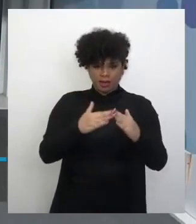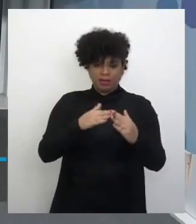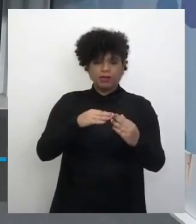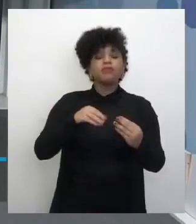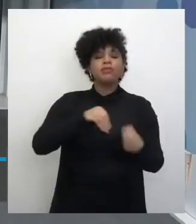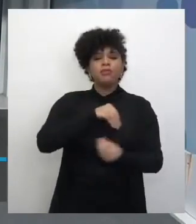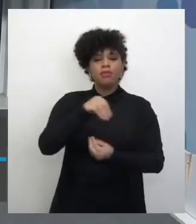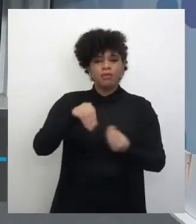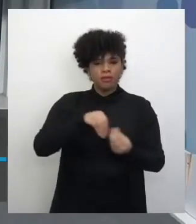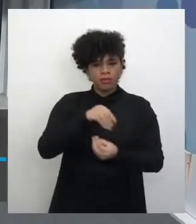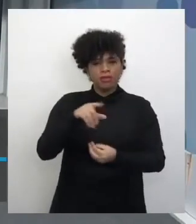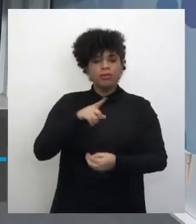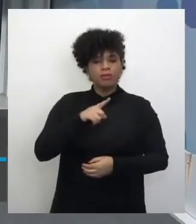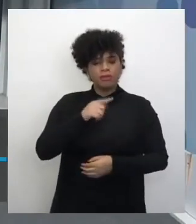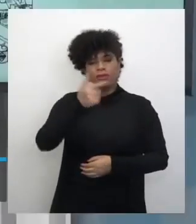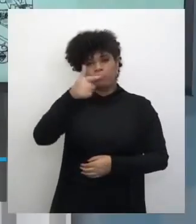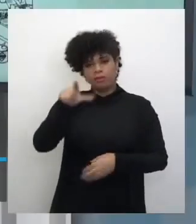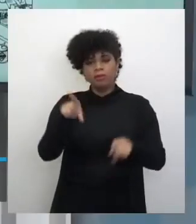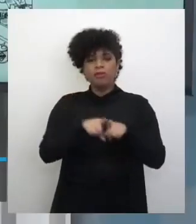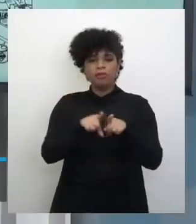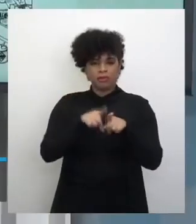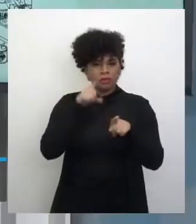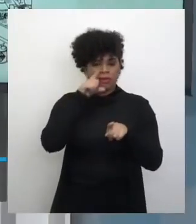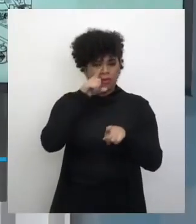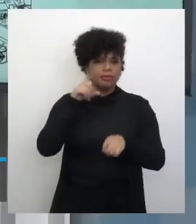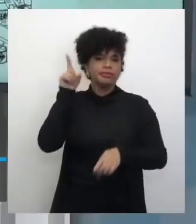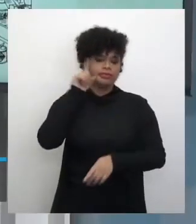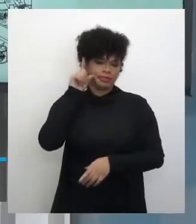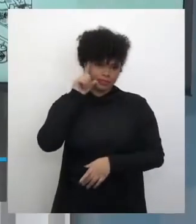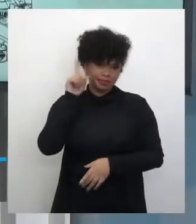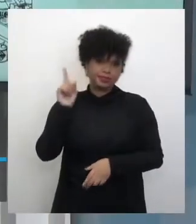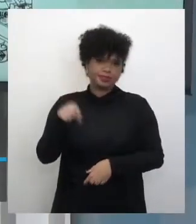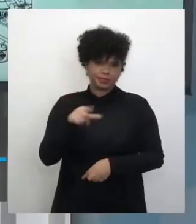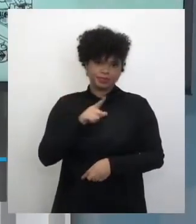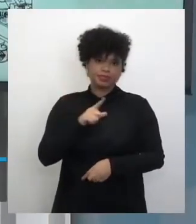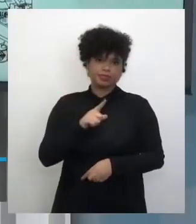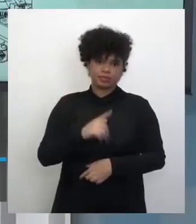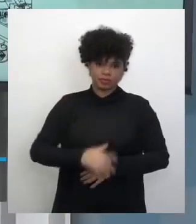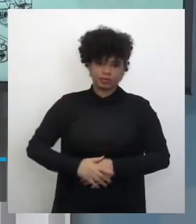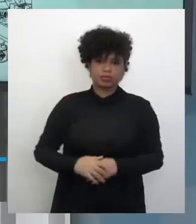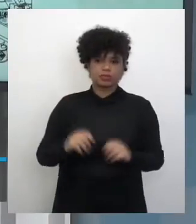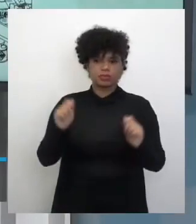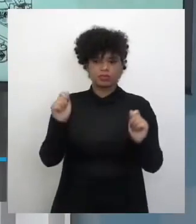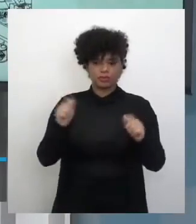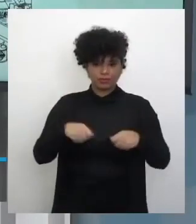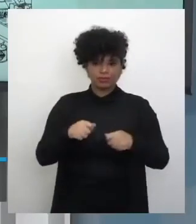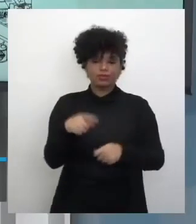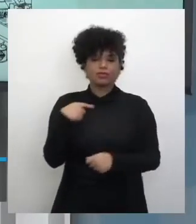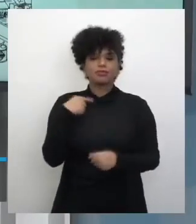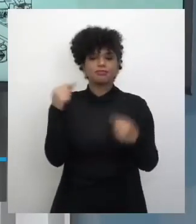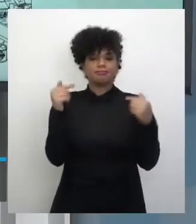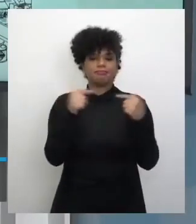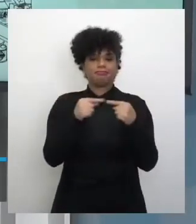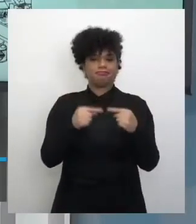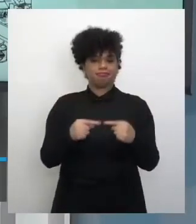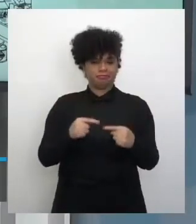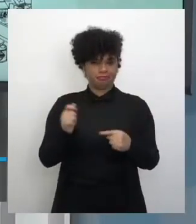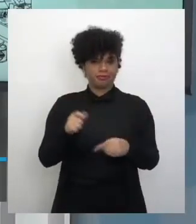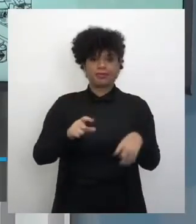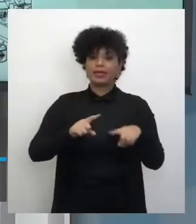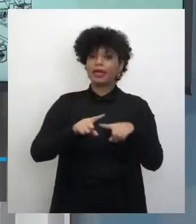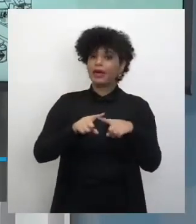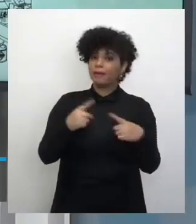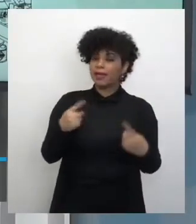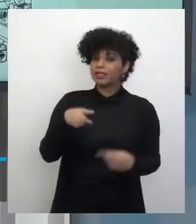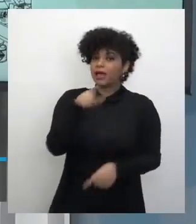né? Tem outras coisas no nosso cotidiano que podem afetar, mas ali para